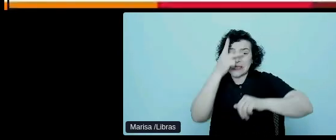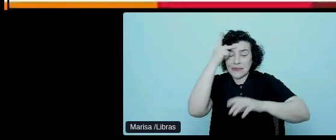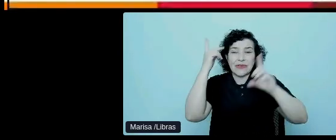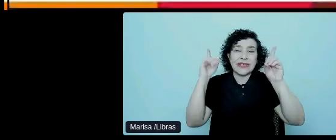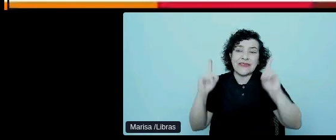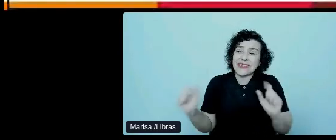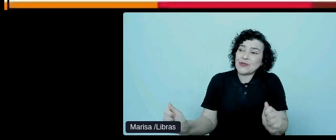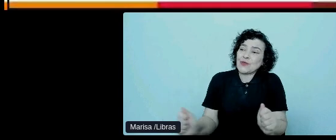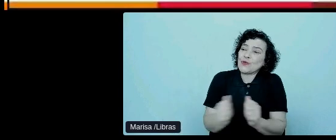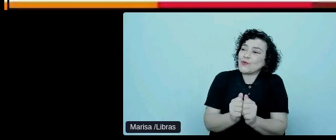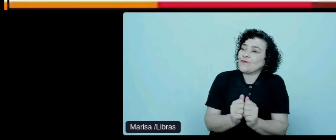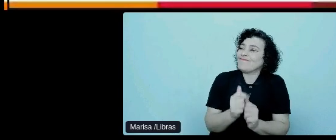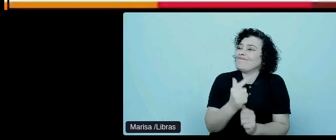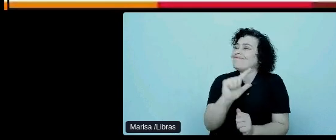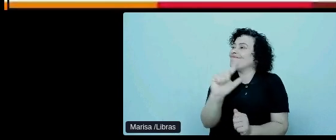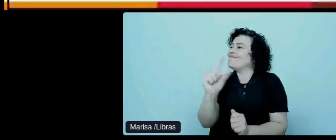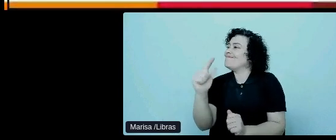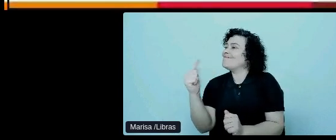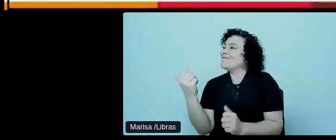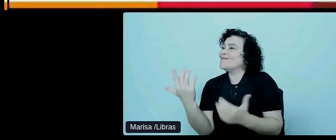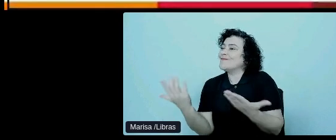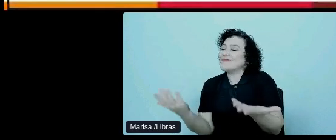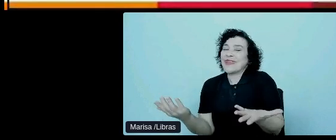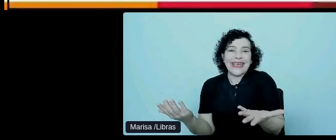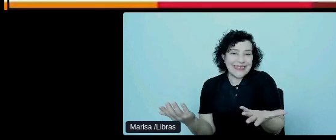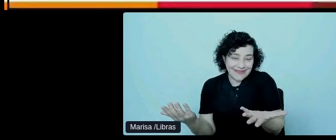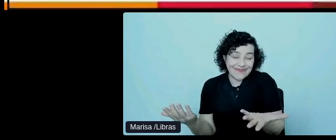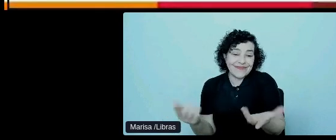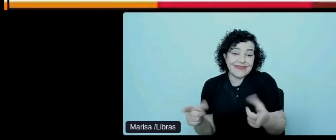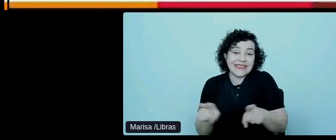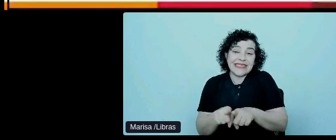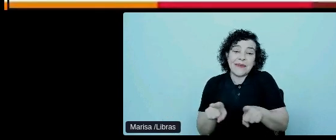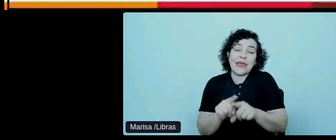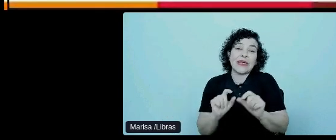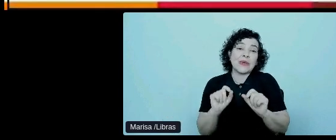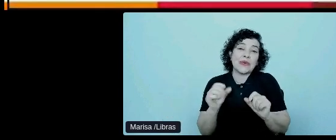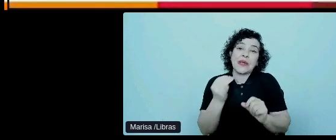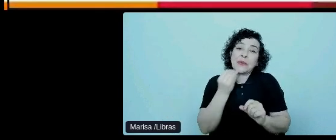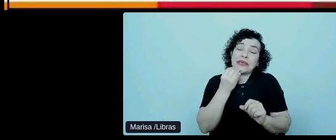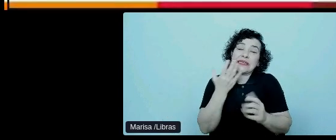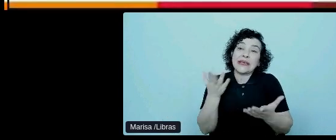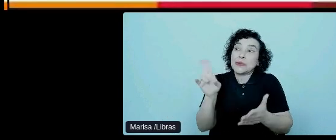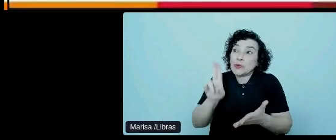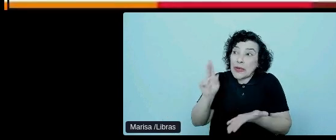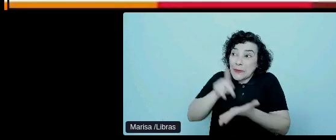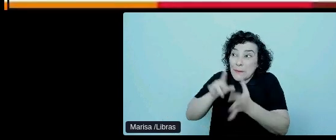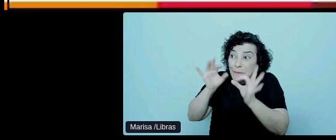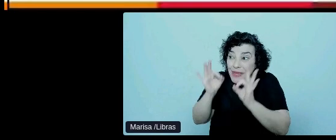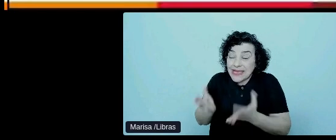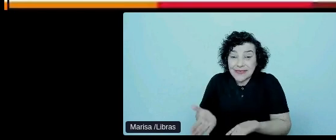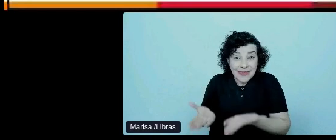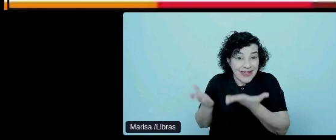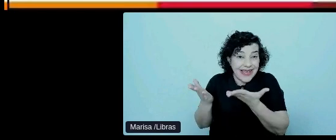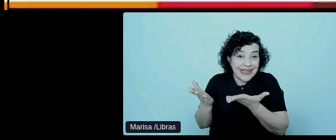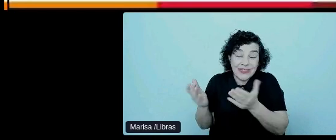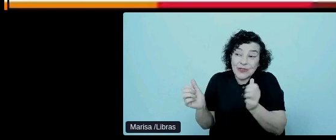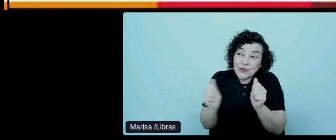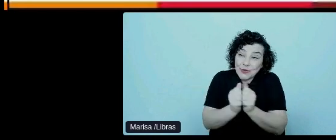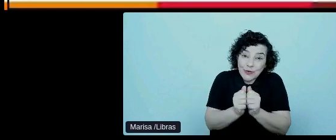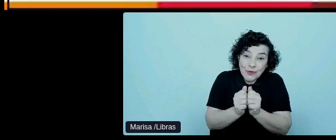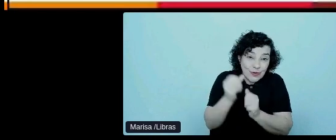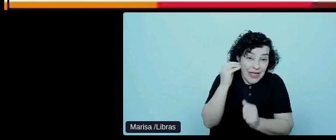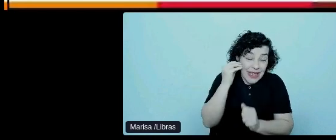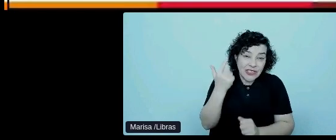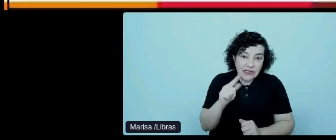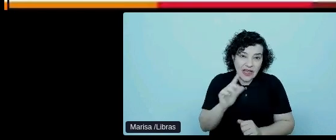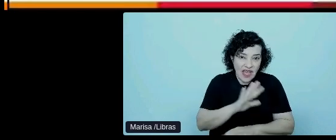não têm QAs PCDs para fazer teste, não fazem teste com o usuário real. Mas por isso eu vou deixar de fazer os testes? Não,